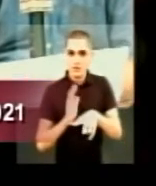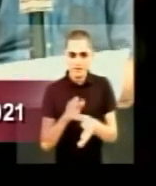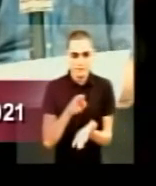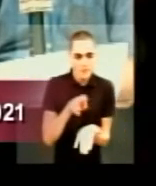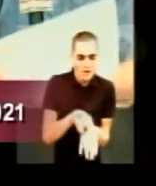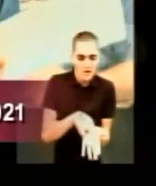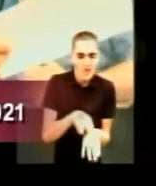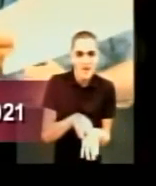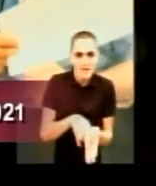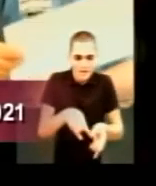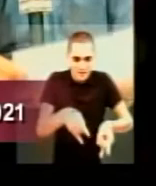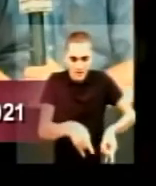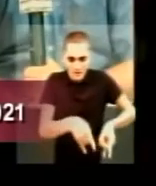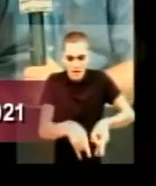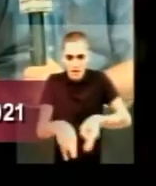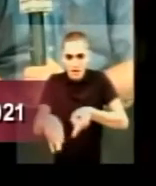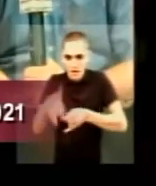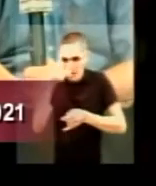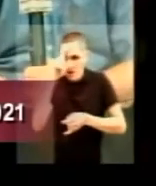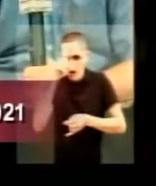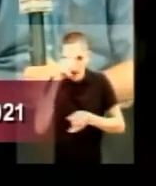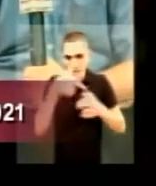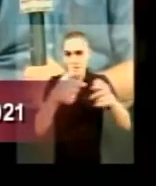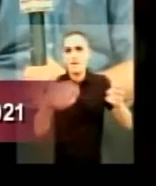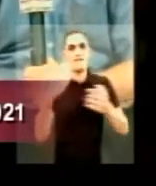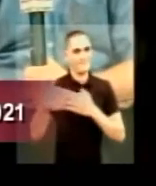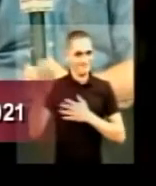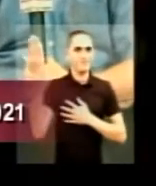internados nos leitos hospitalares.